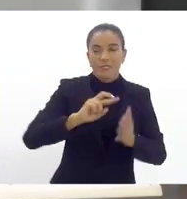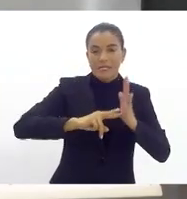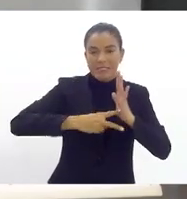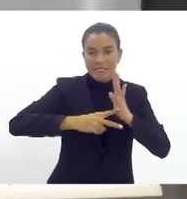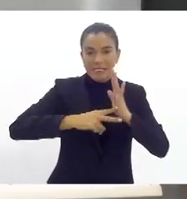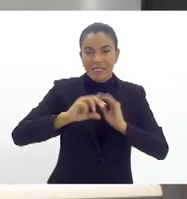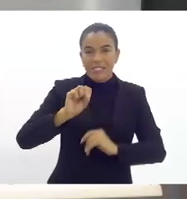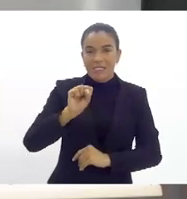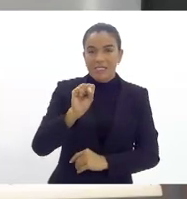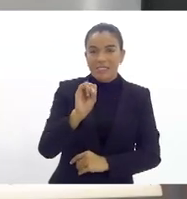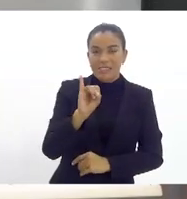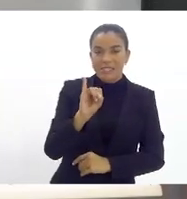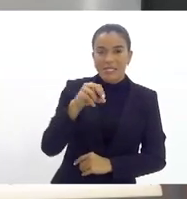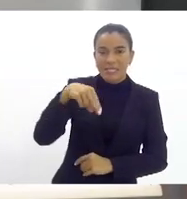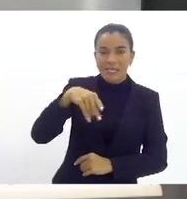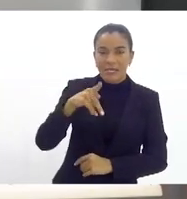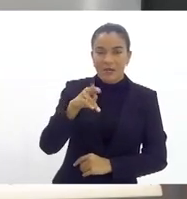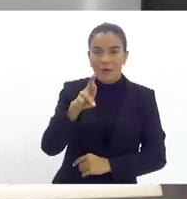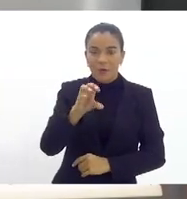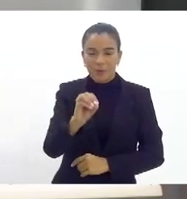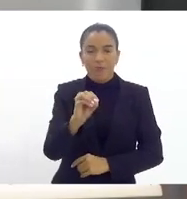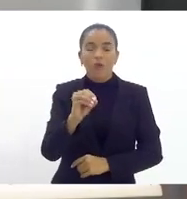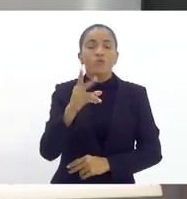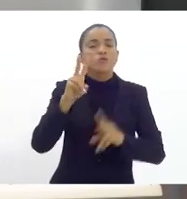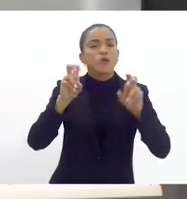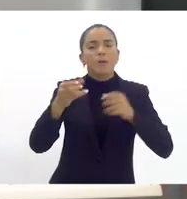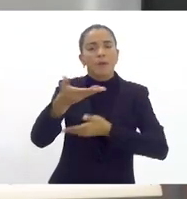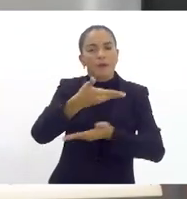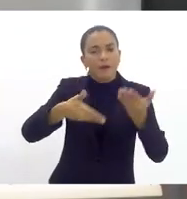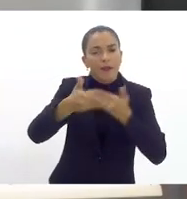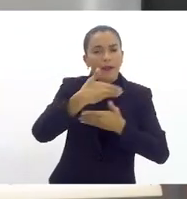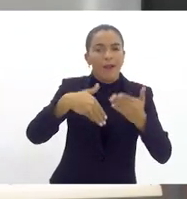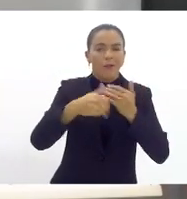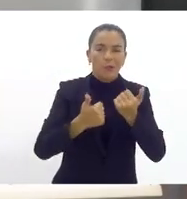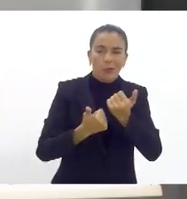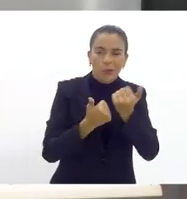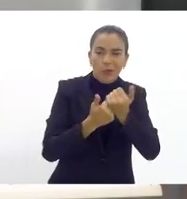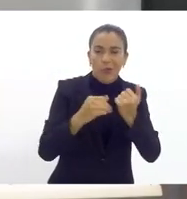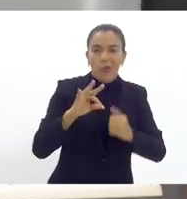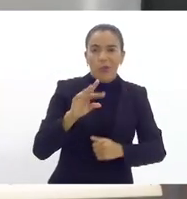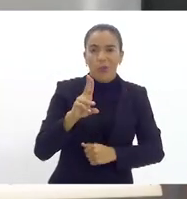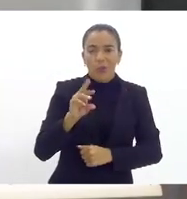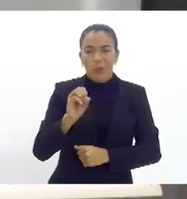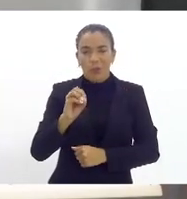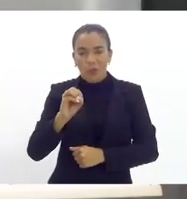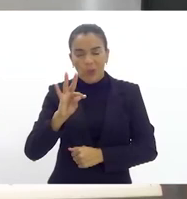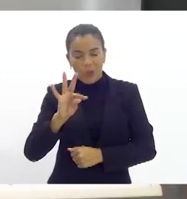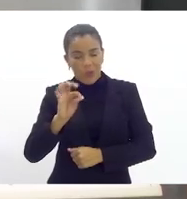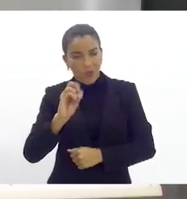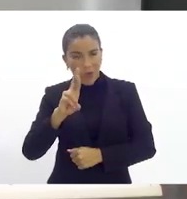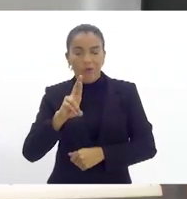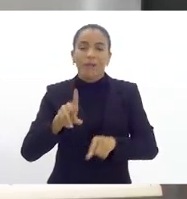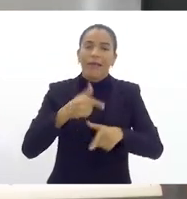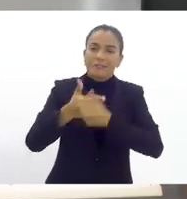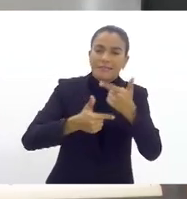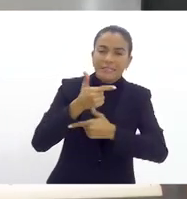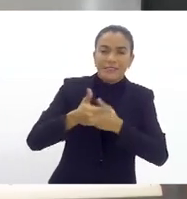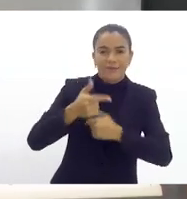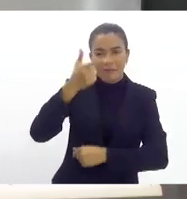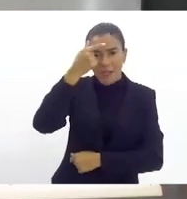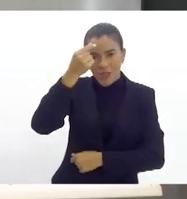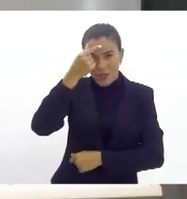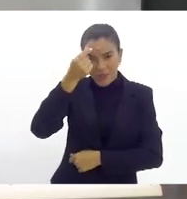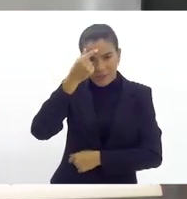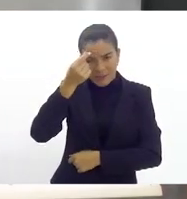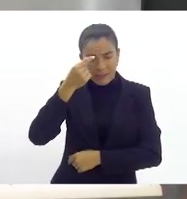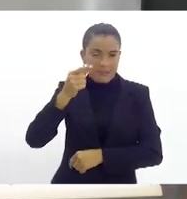provavelmente tem muito a falar sobre a relação entre os tutores o respeito a atividade docente que a doutora é Cláudia